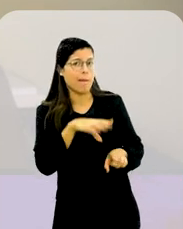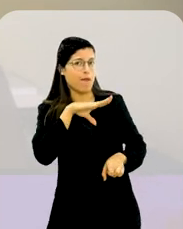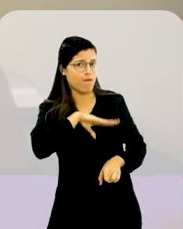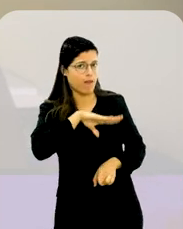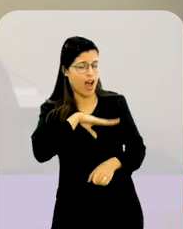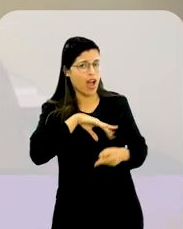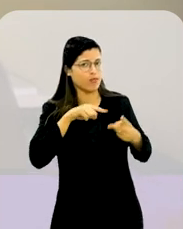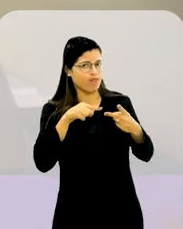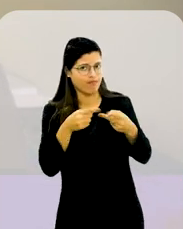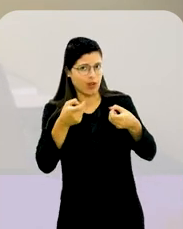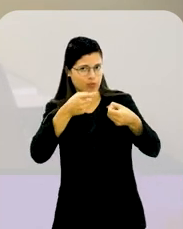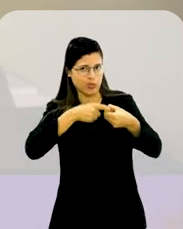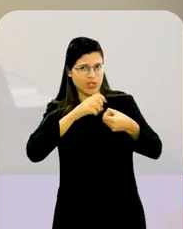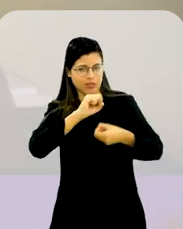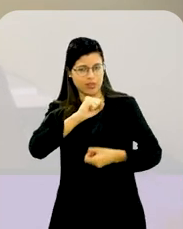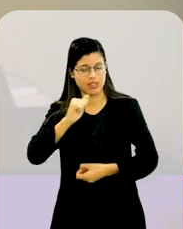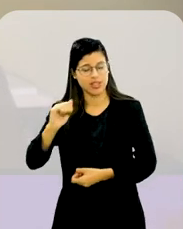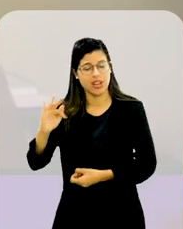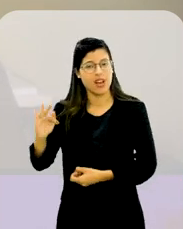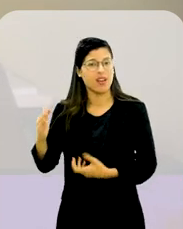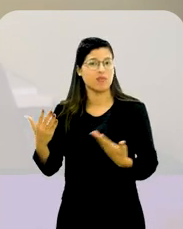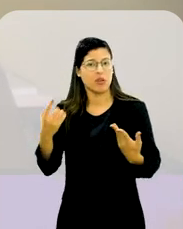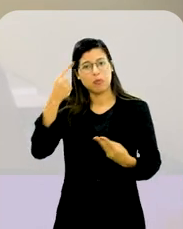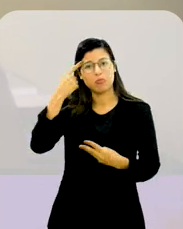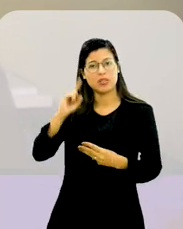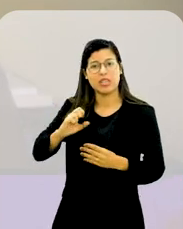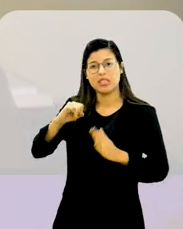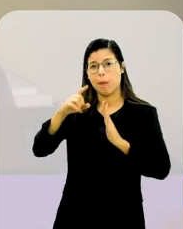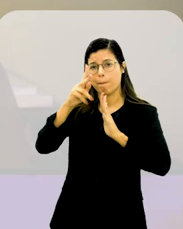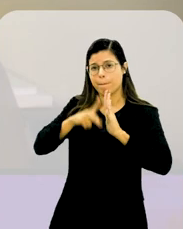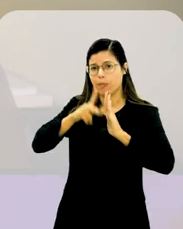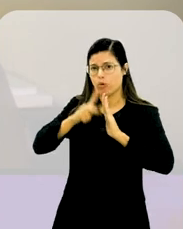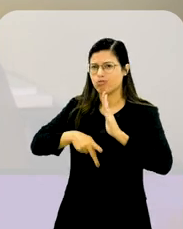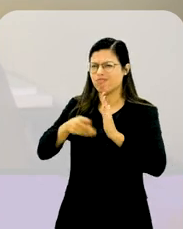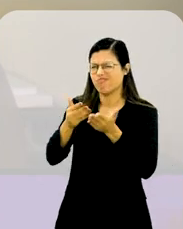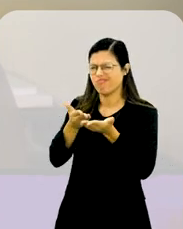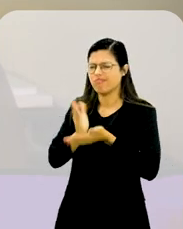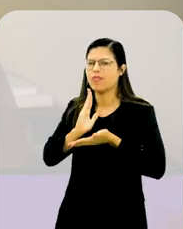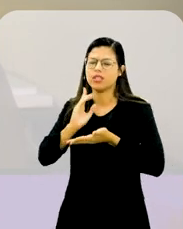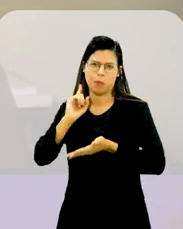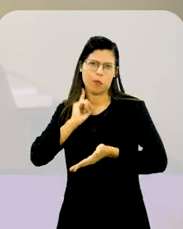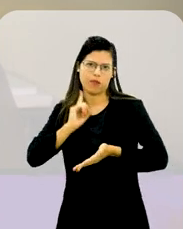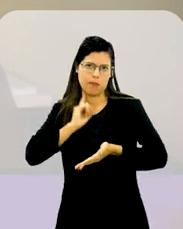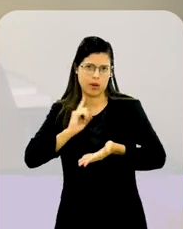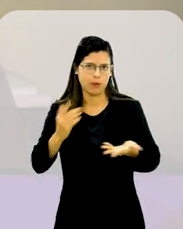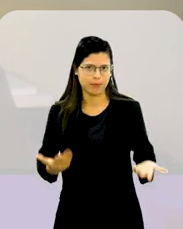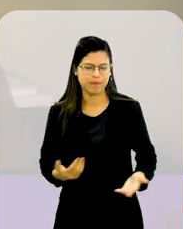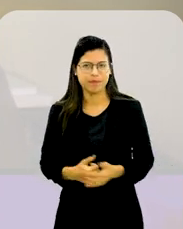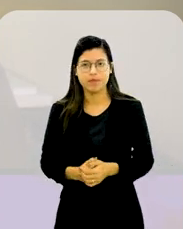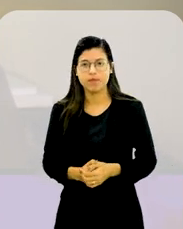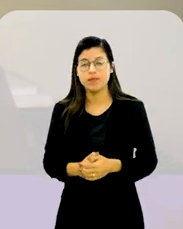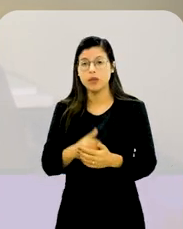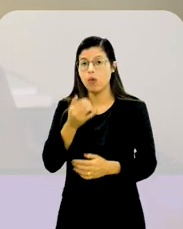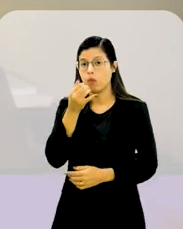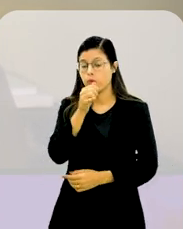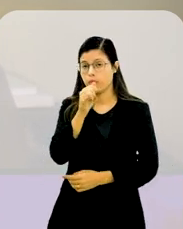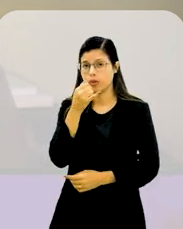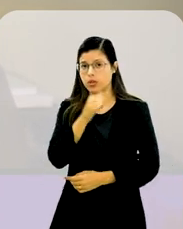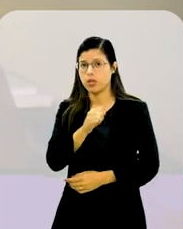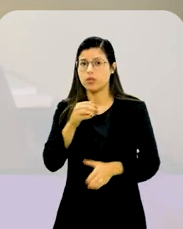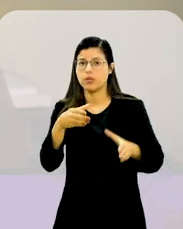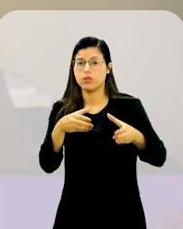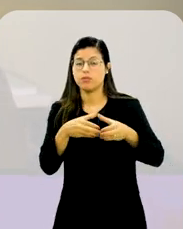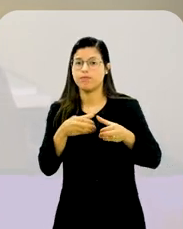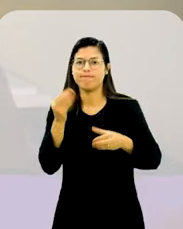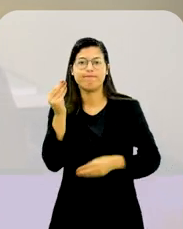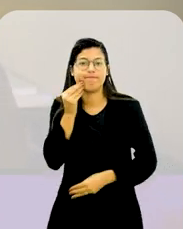Botafogo lá na Zona Norte em São Cristóvão com o Vasco da Gama então não sei se esse projeto acaba passando no conselho de liberativo do